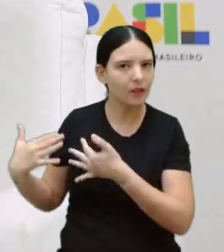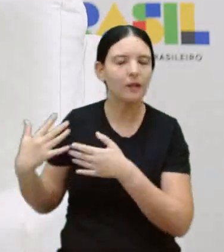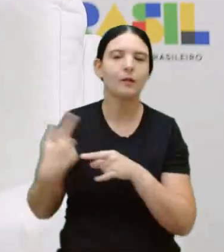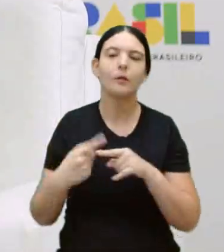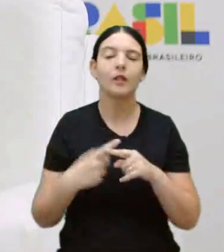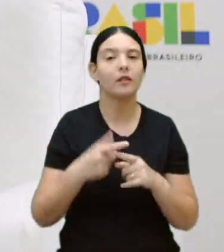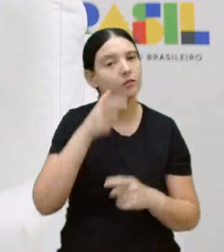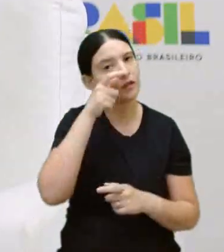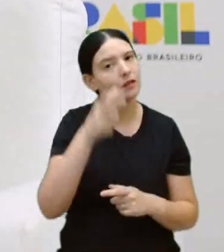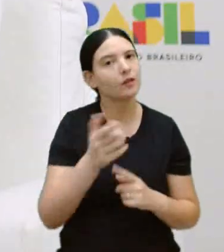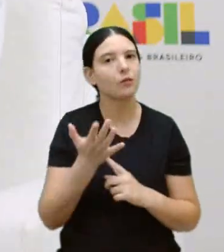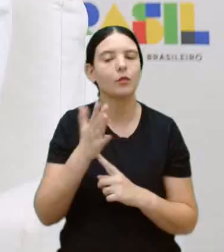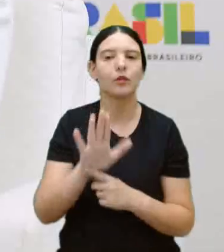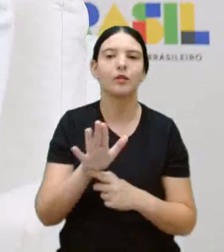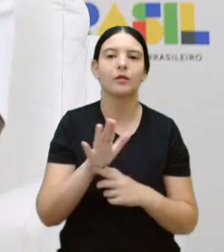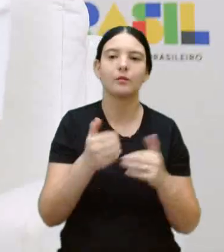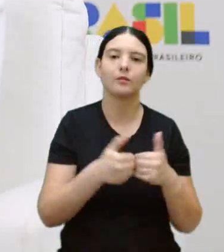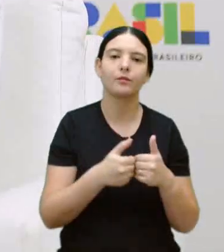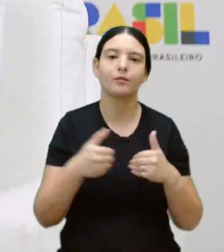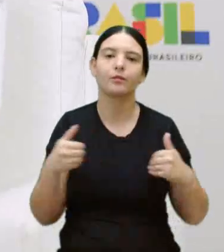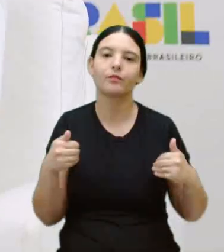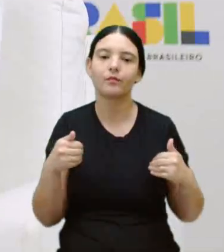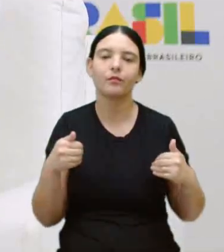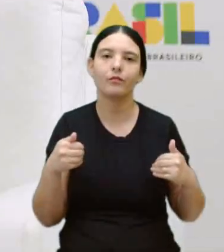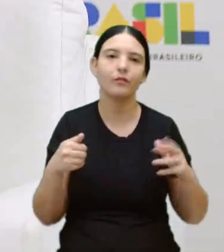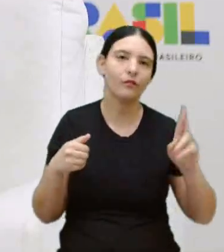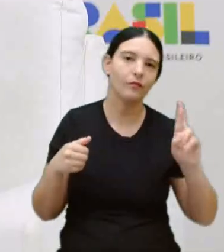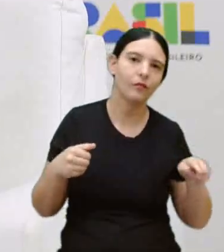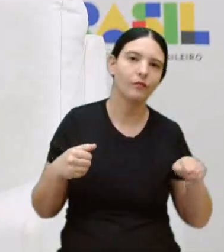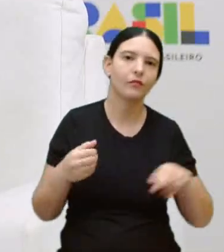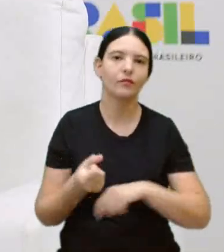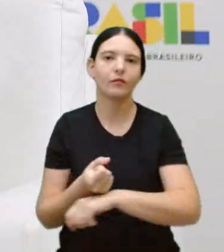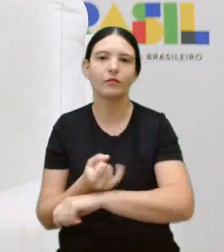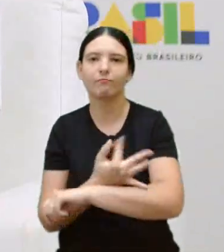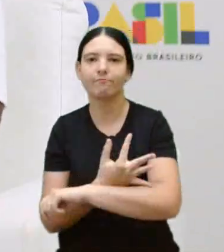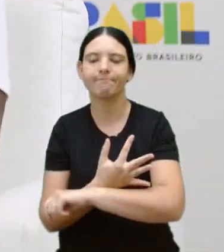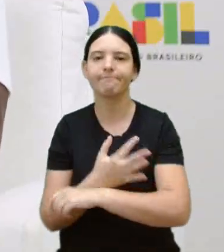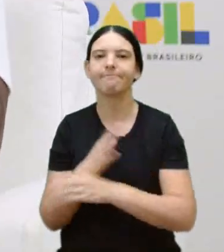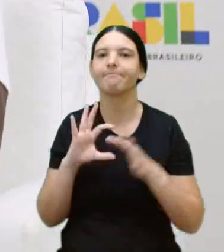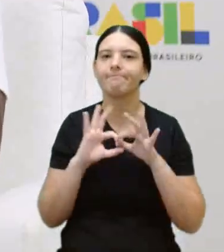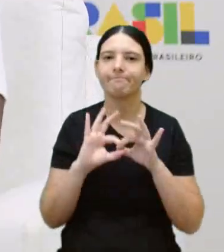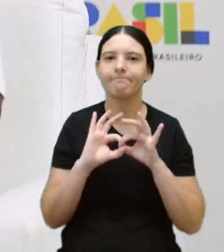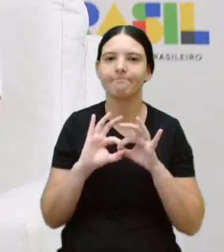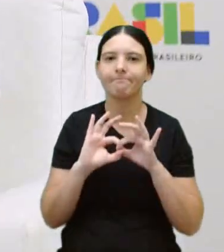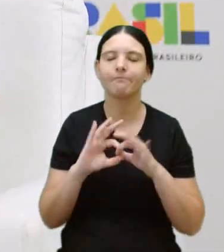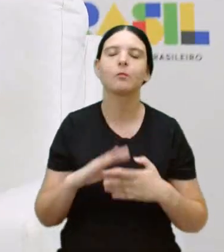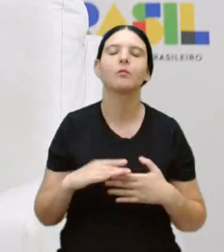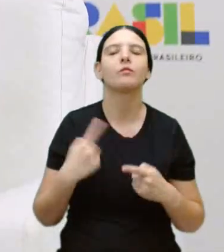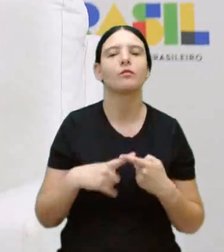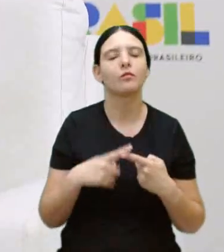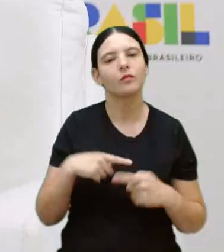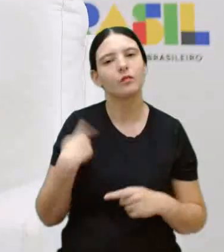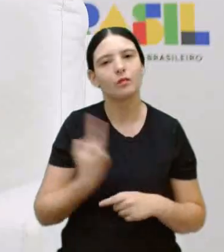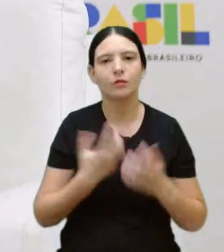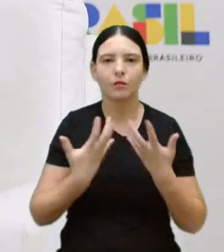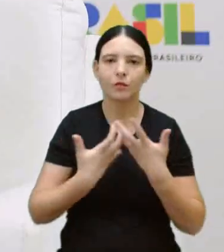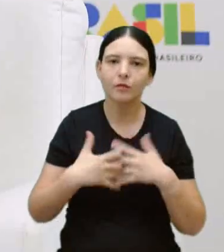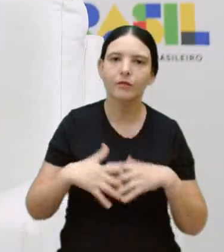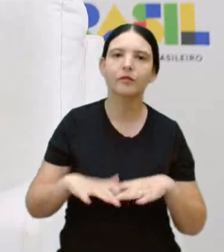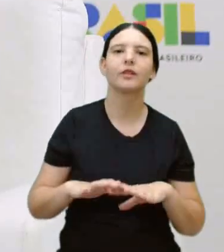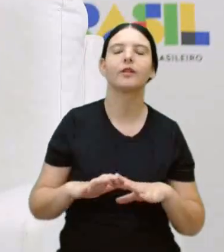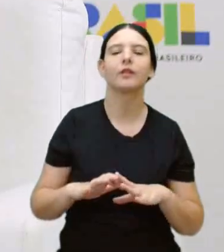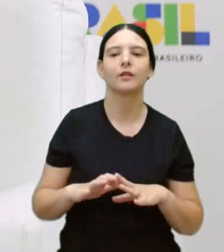que não há separação entre razão e emoção. Isso é muito integrado. E é assim que a gente funciona, dessa